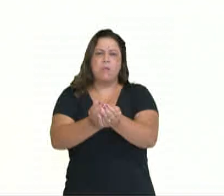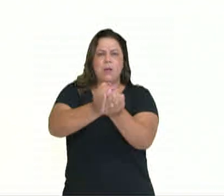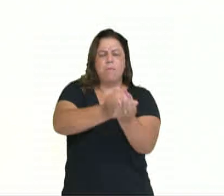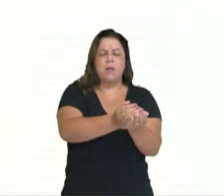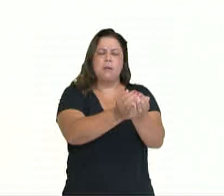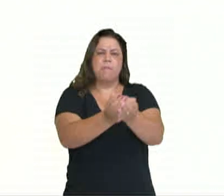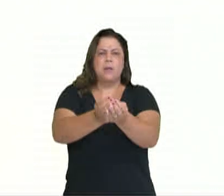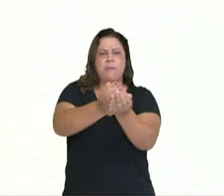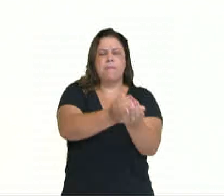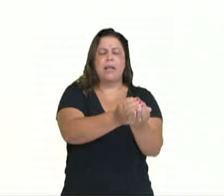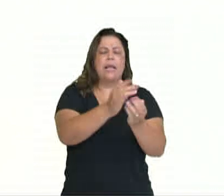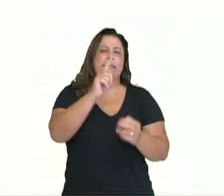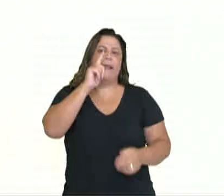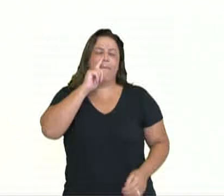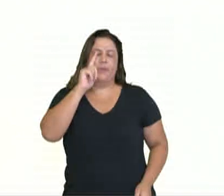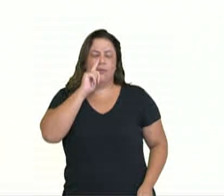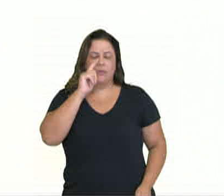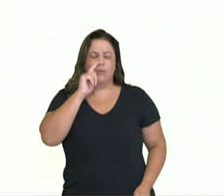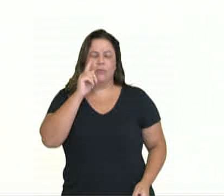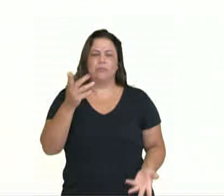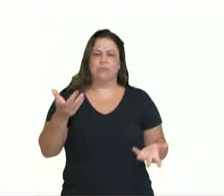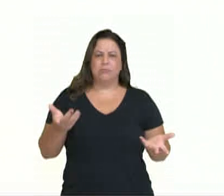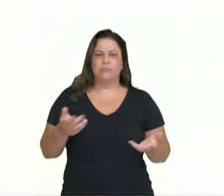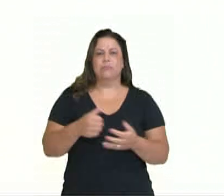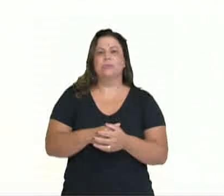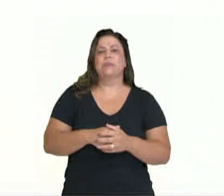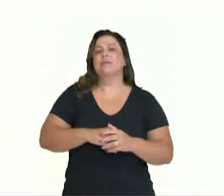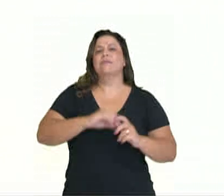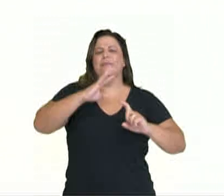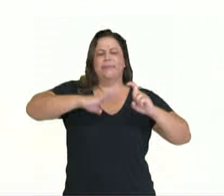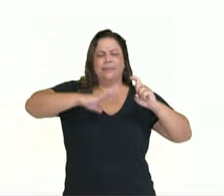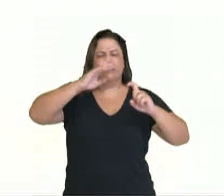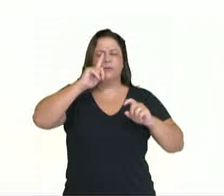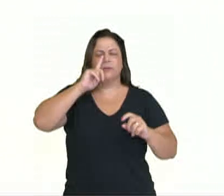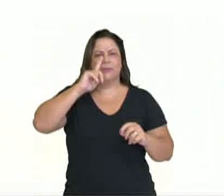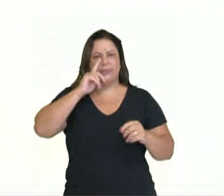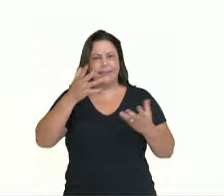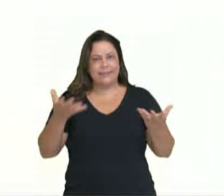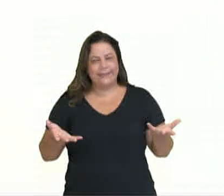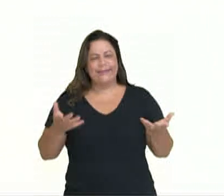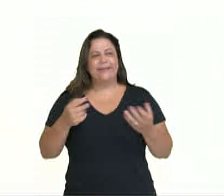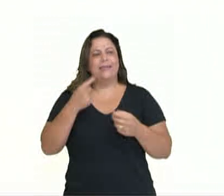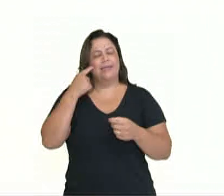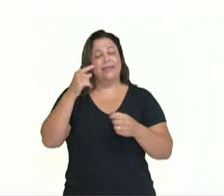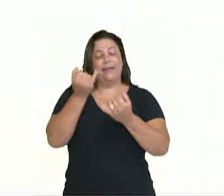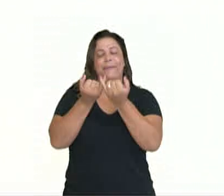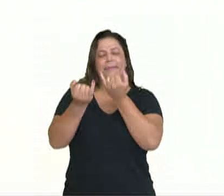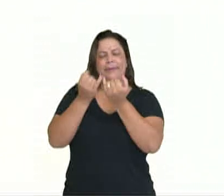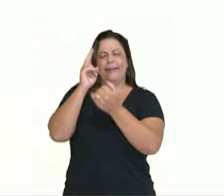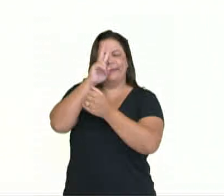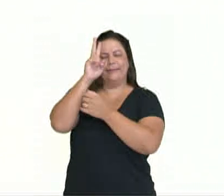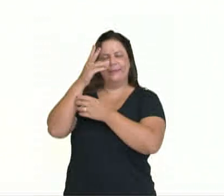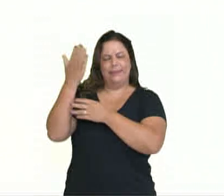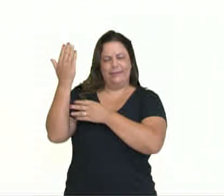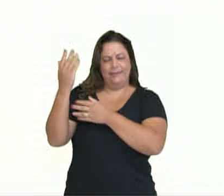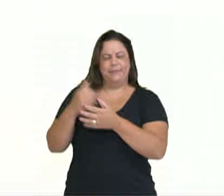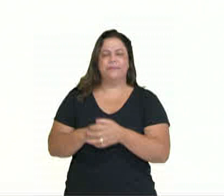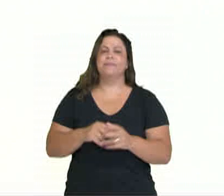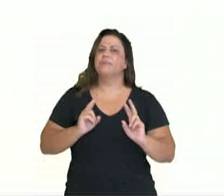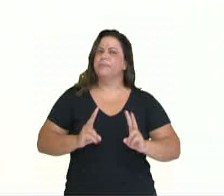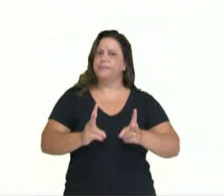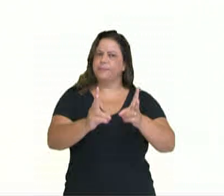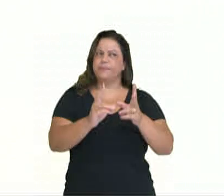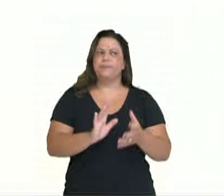grega, ok? Continuando a nossa aula, nós temos a continuação da leitura. Vamos observar aqui.